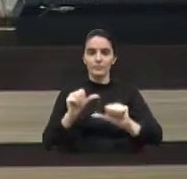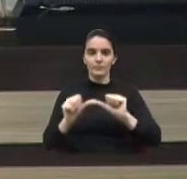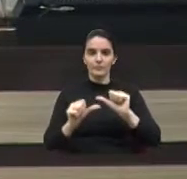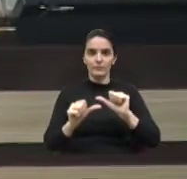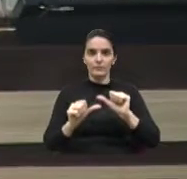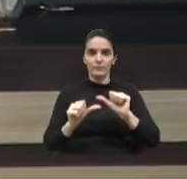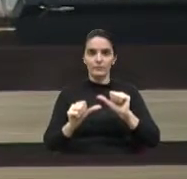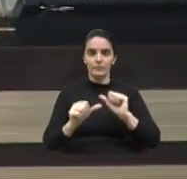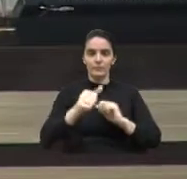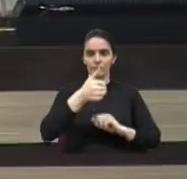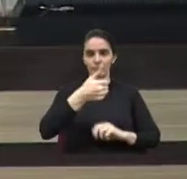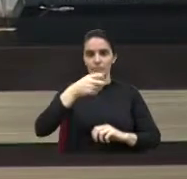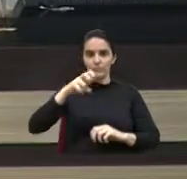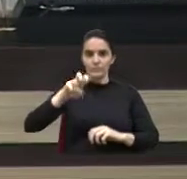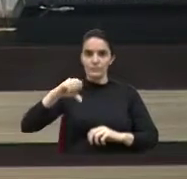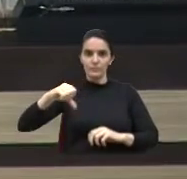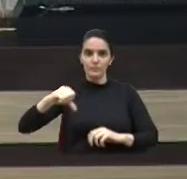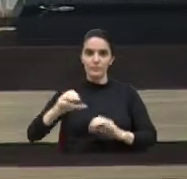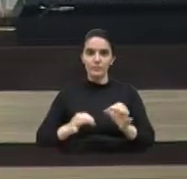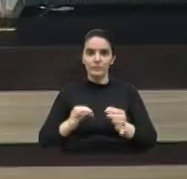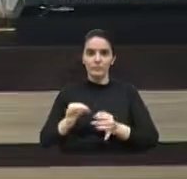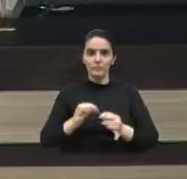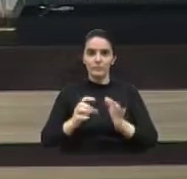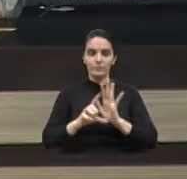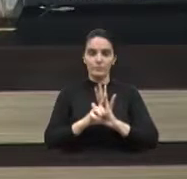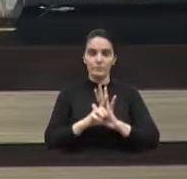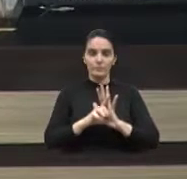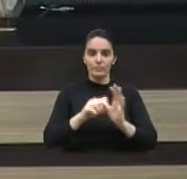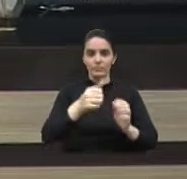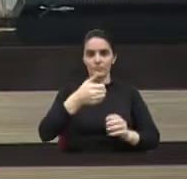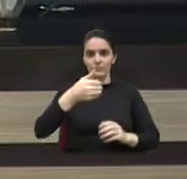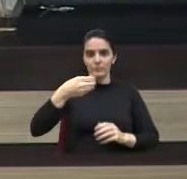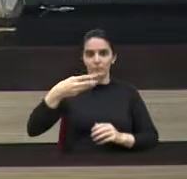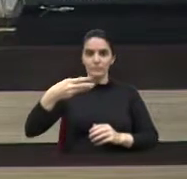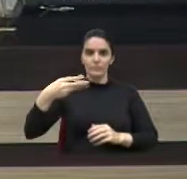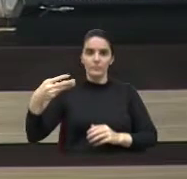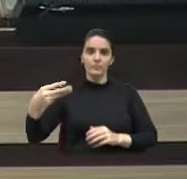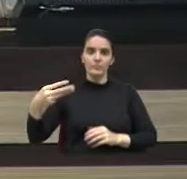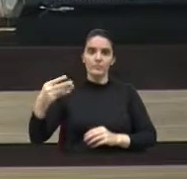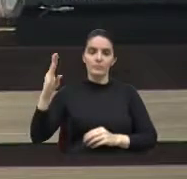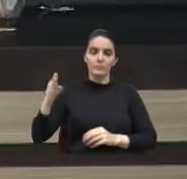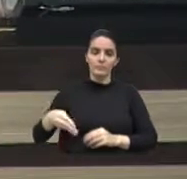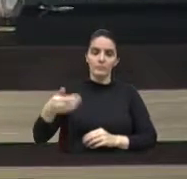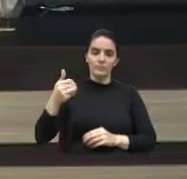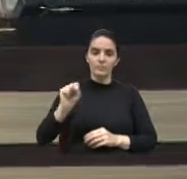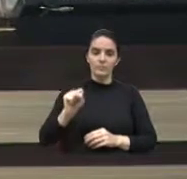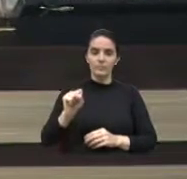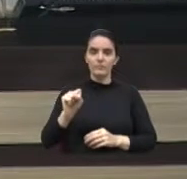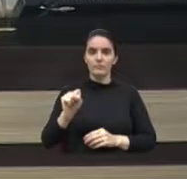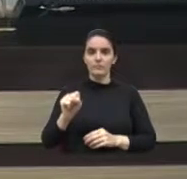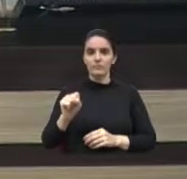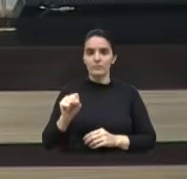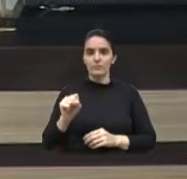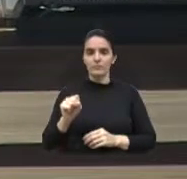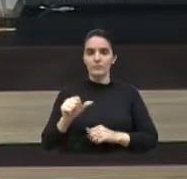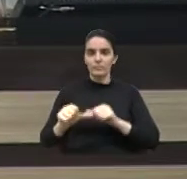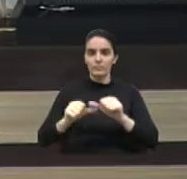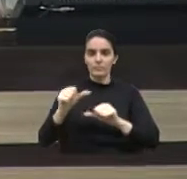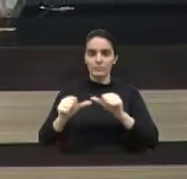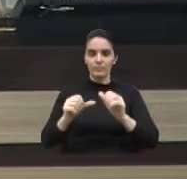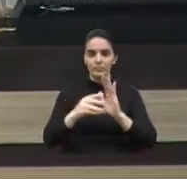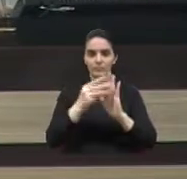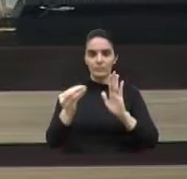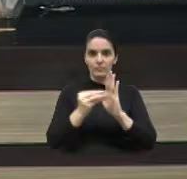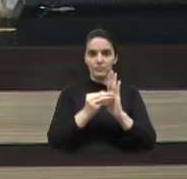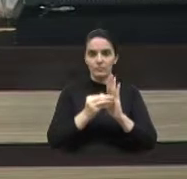número 159 ao projeto de lei número 133 de 2018. Modifica a ementa